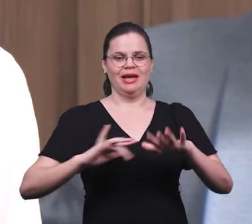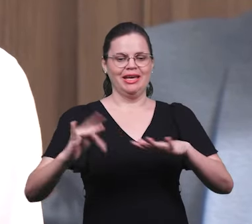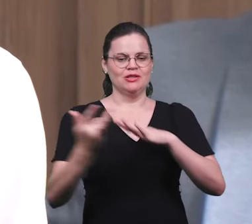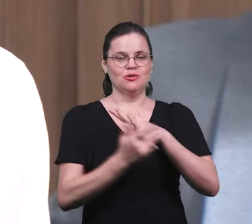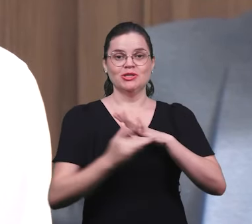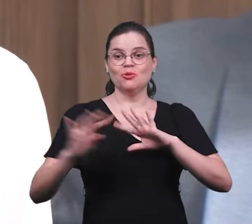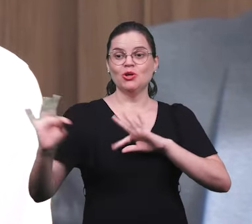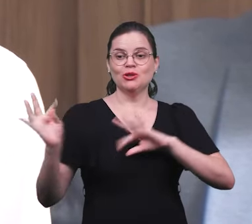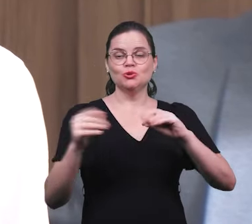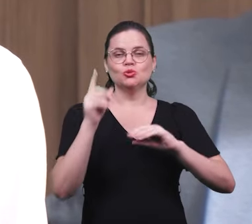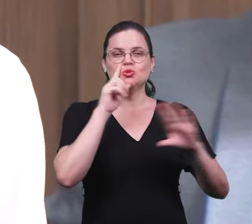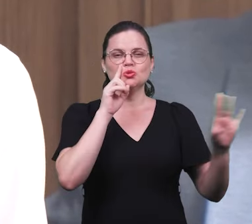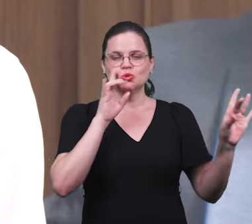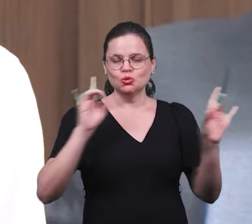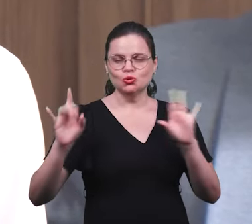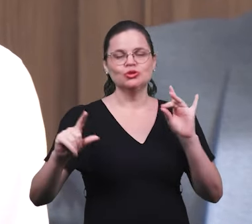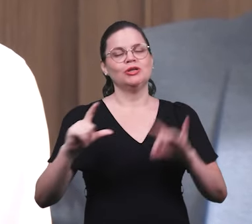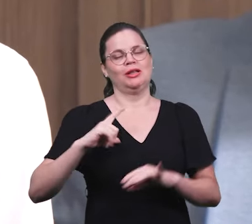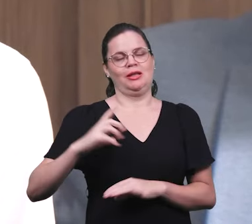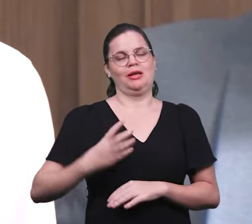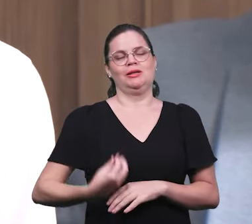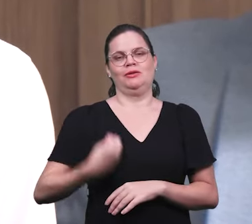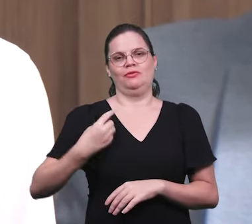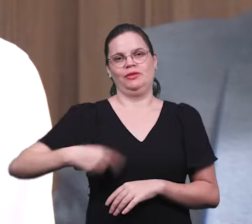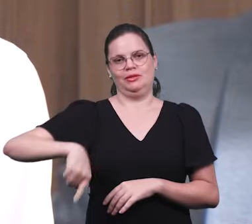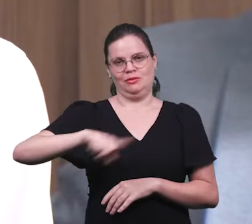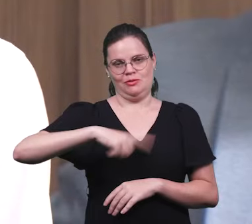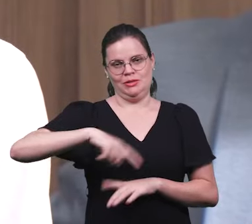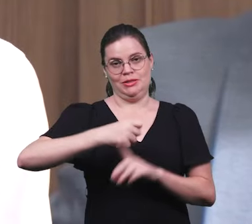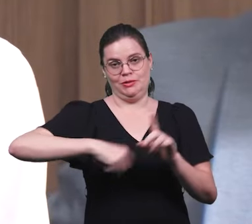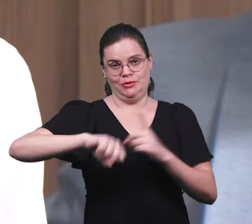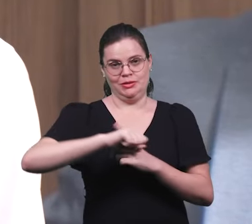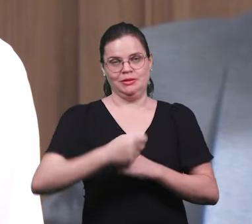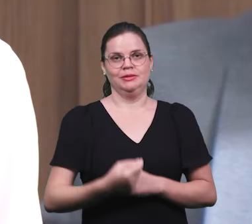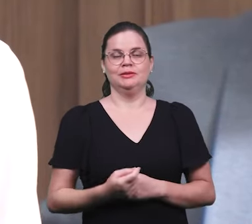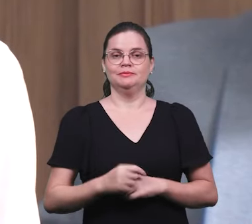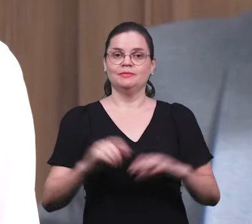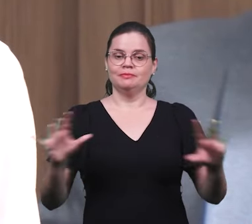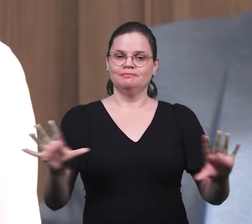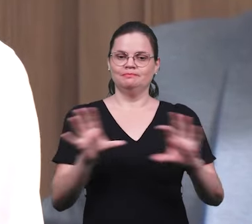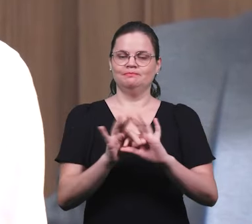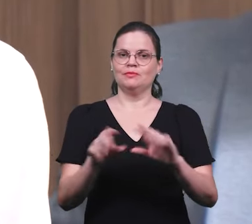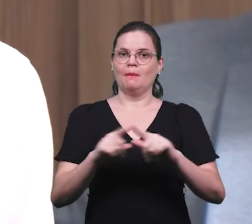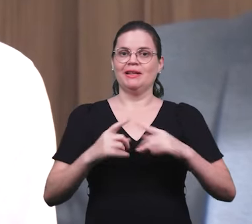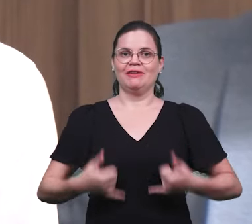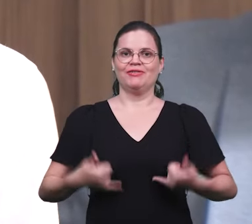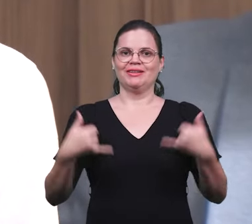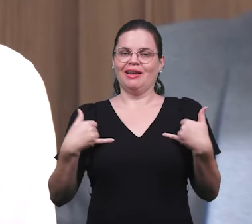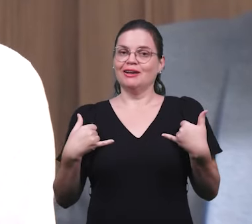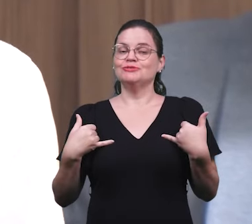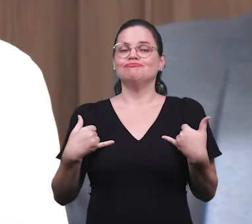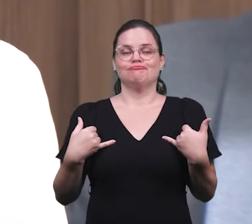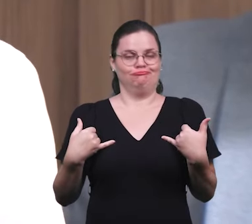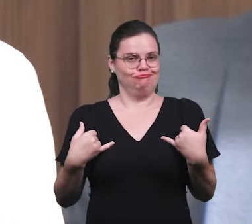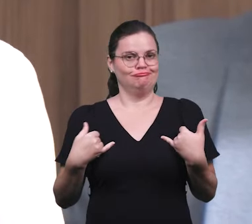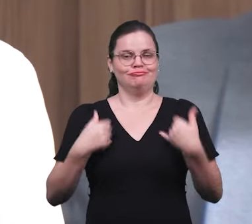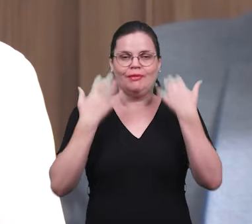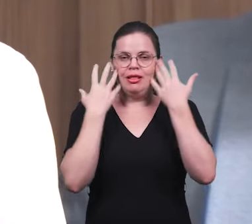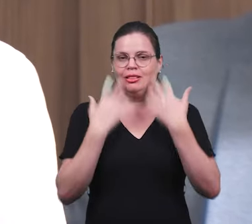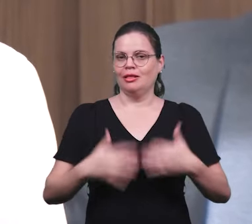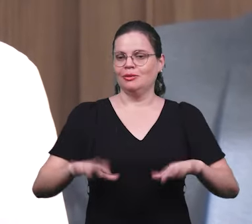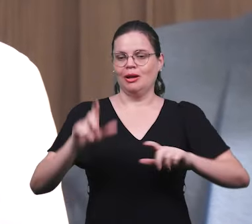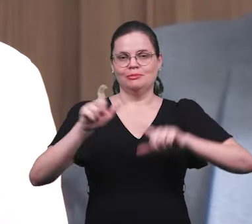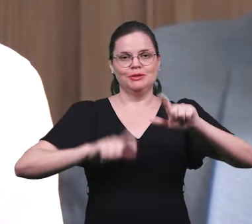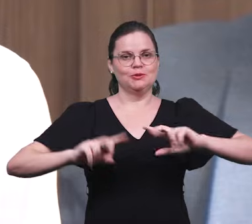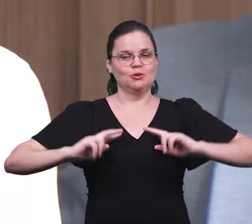presentes no cotidiano, diariamente, nas nossas vidas. Atrelado a isso, a vaidade humana. É natural do homem ter